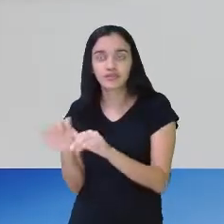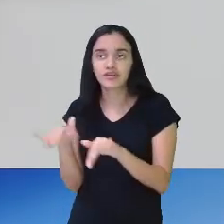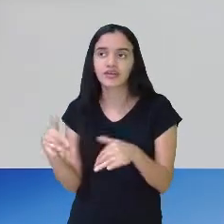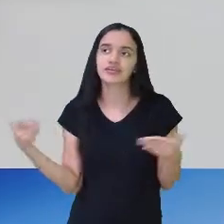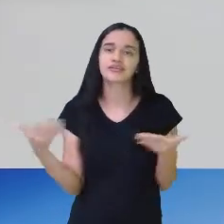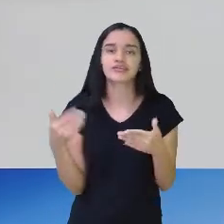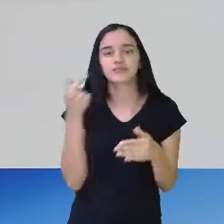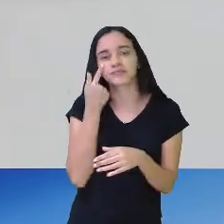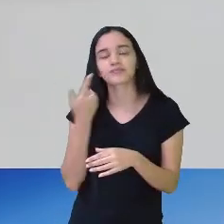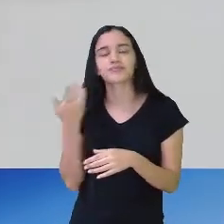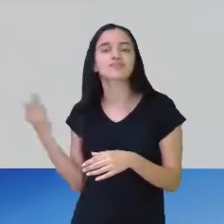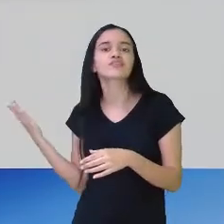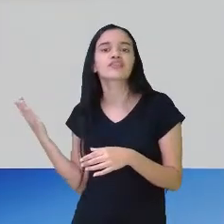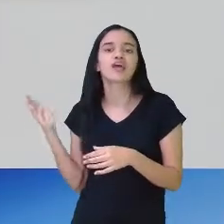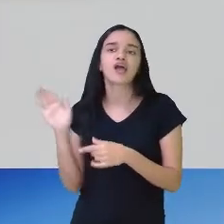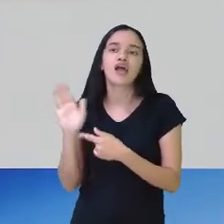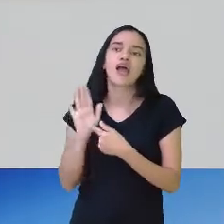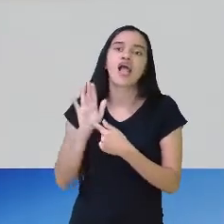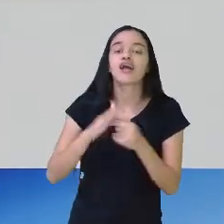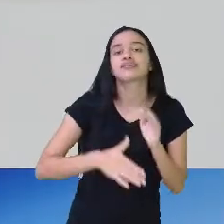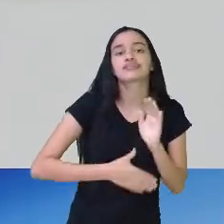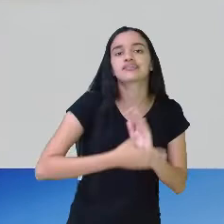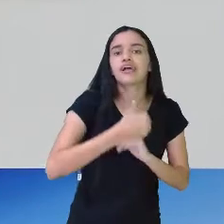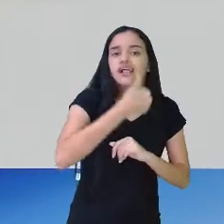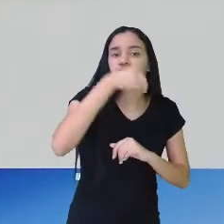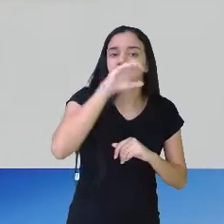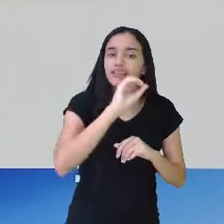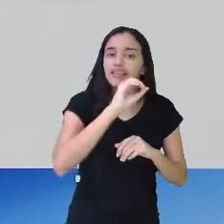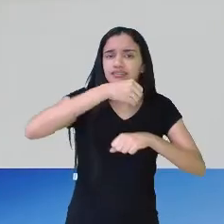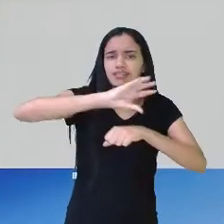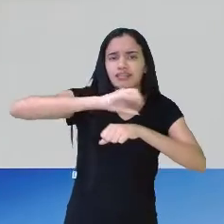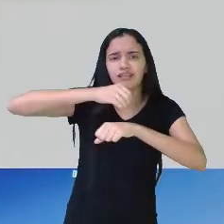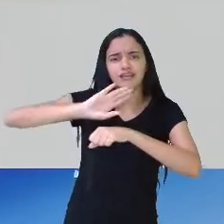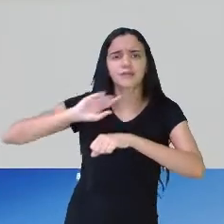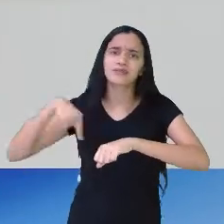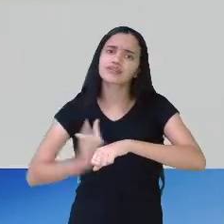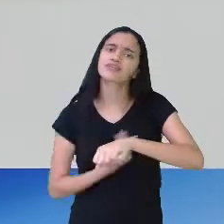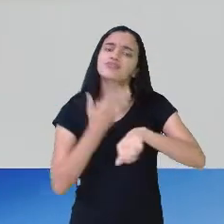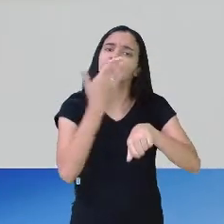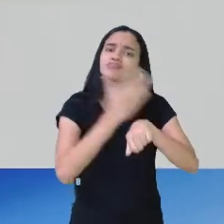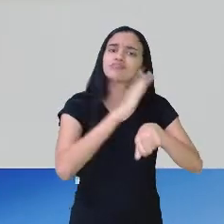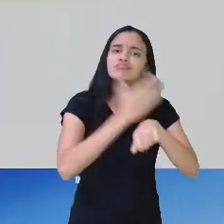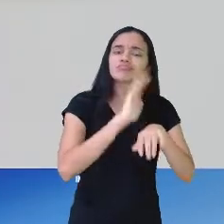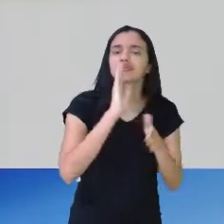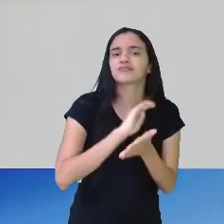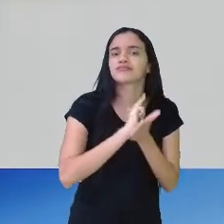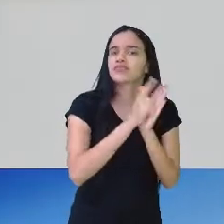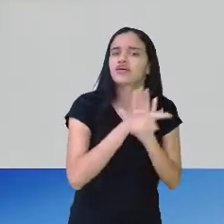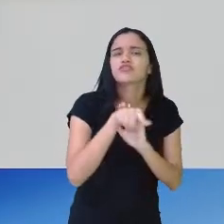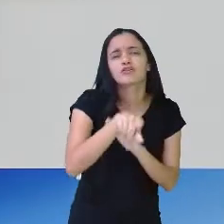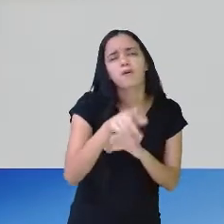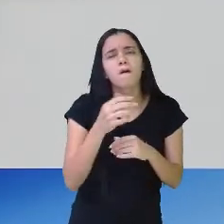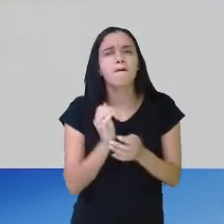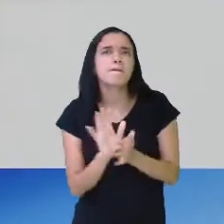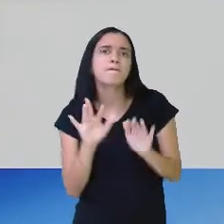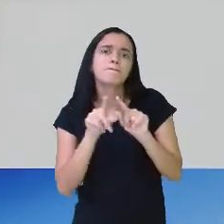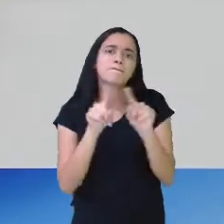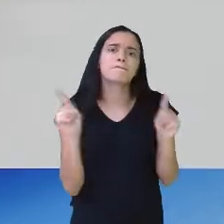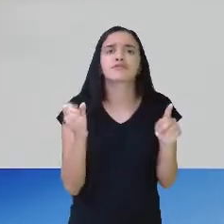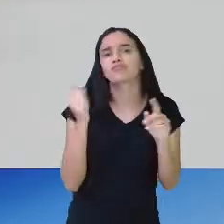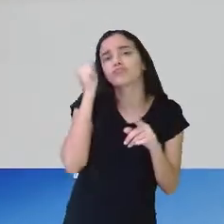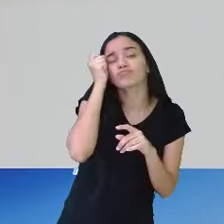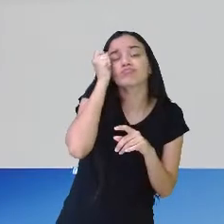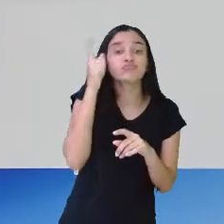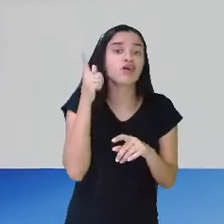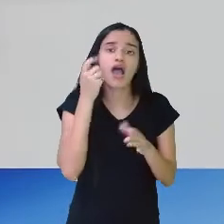E aqui eu trouxe 10 dicas para a gente exercitar esse gênero. E aí vocês podem dizer, mas Camille, eu não sou